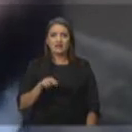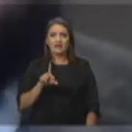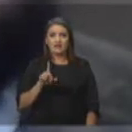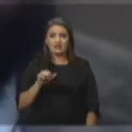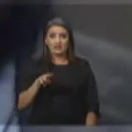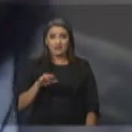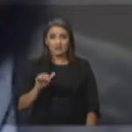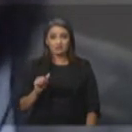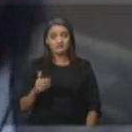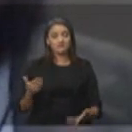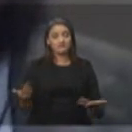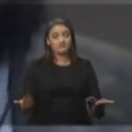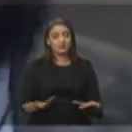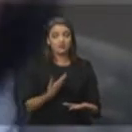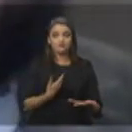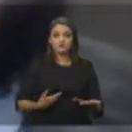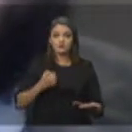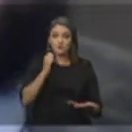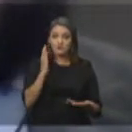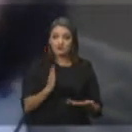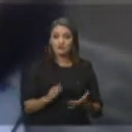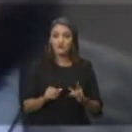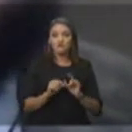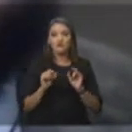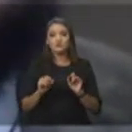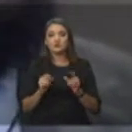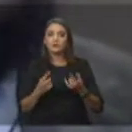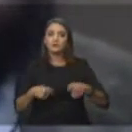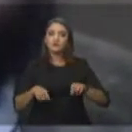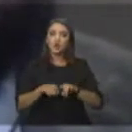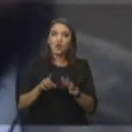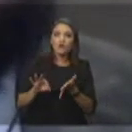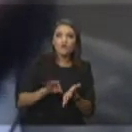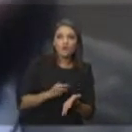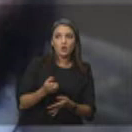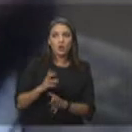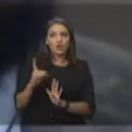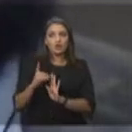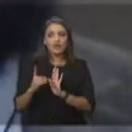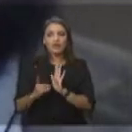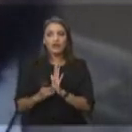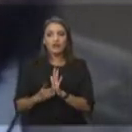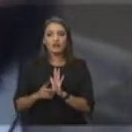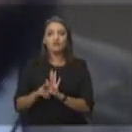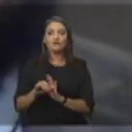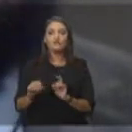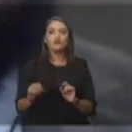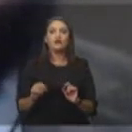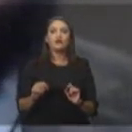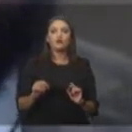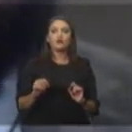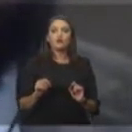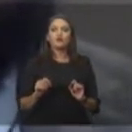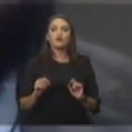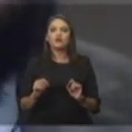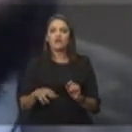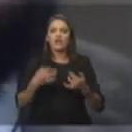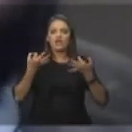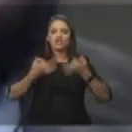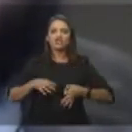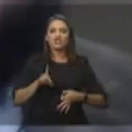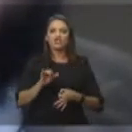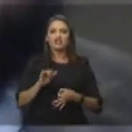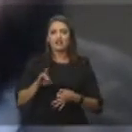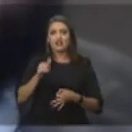a fazer, ou por meio de convênio, ou por meio de decreto, é de vulnerar a própria dimensão da dignidade da pessoa